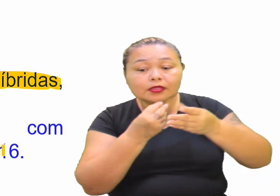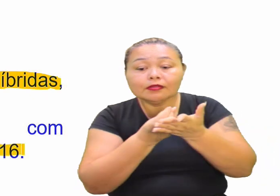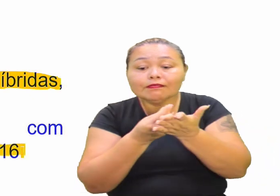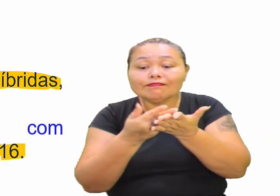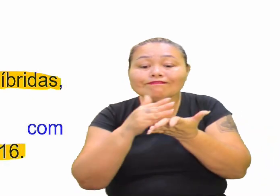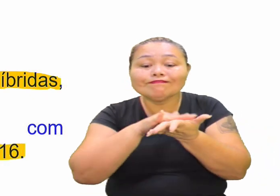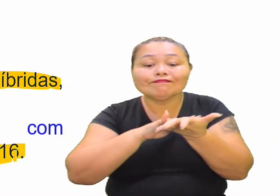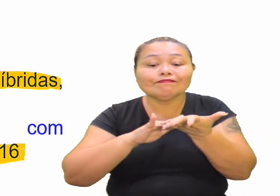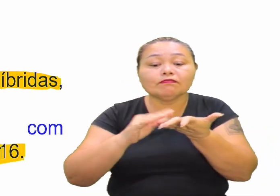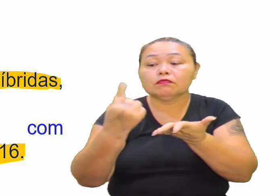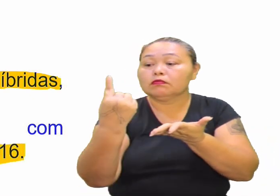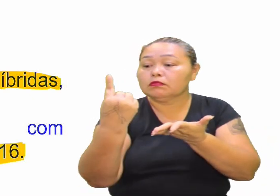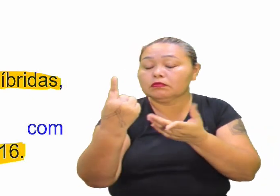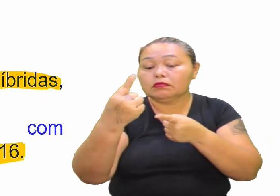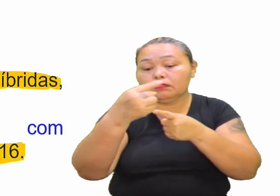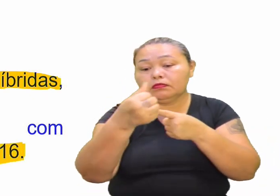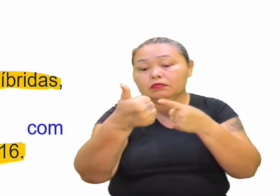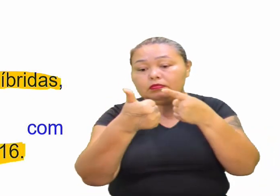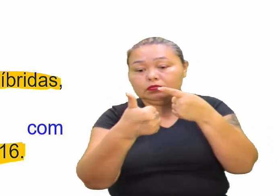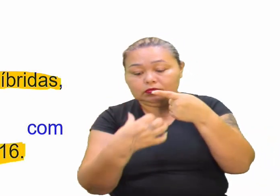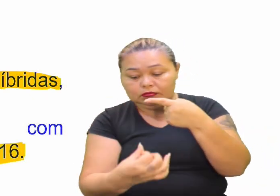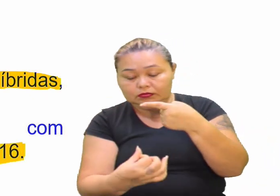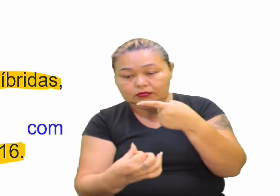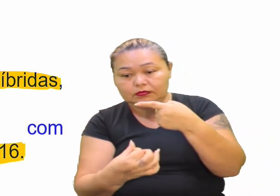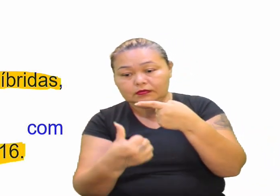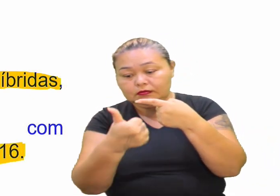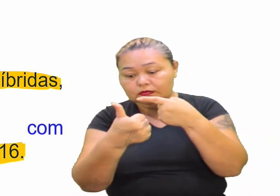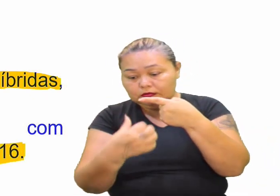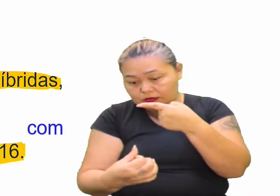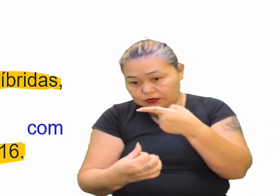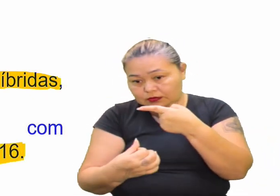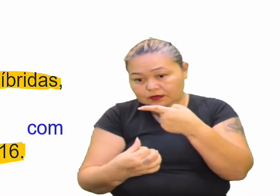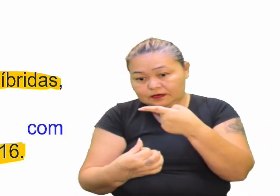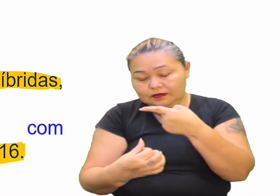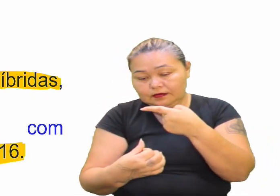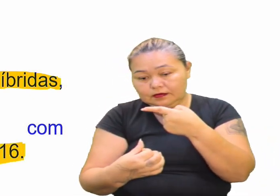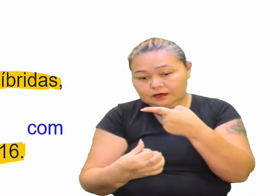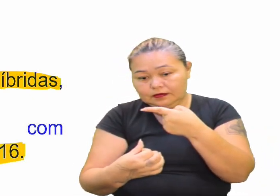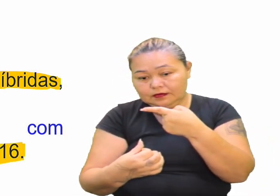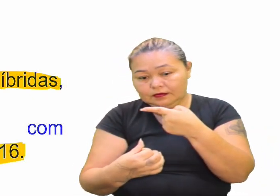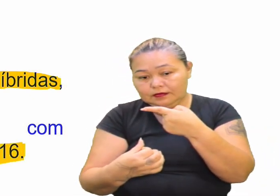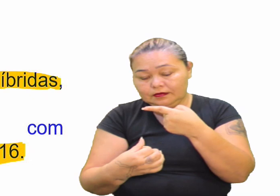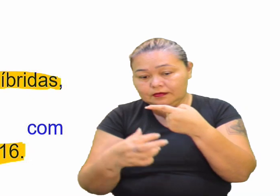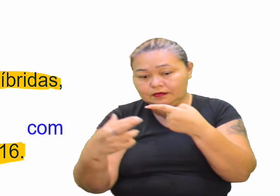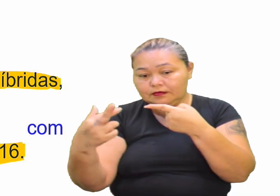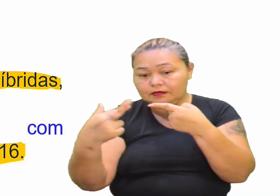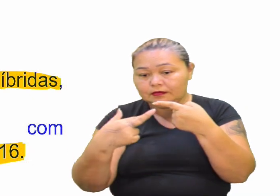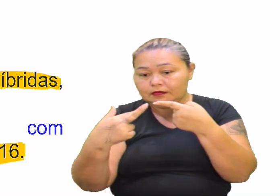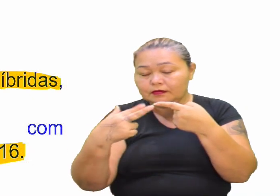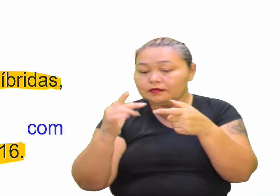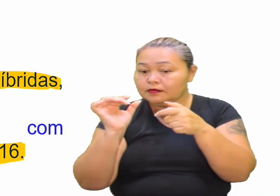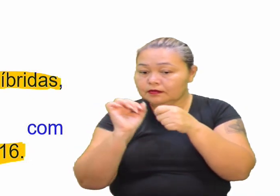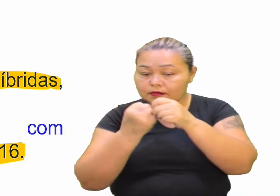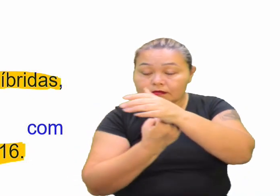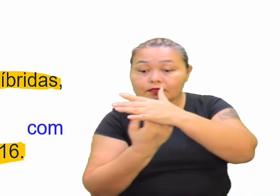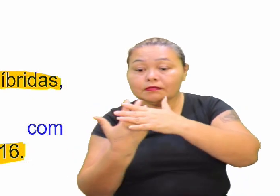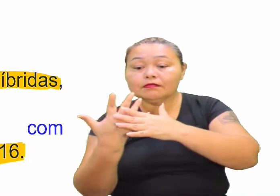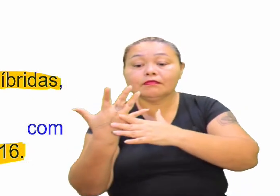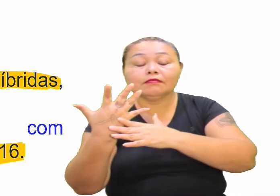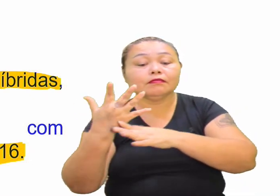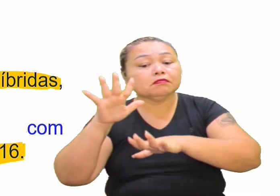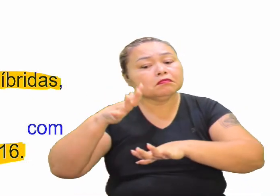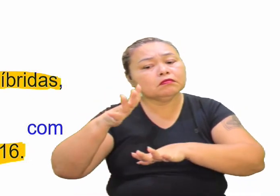rugosa é de 1 para 16 em relação à produção, que vai dar